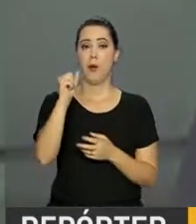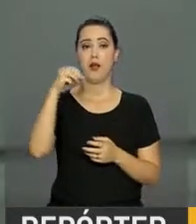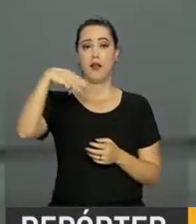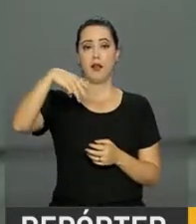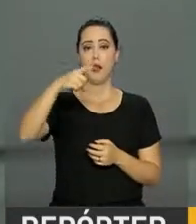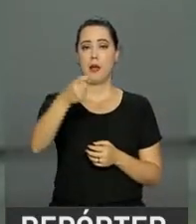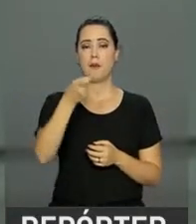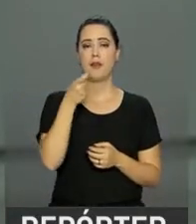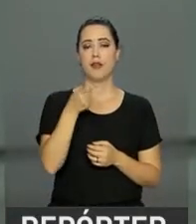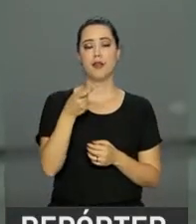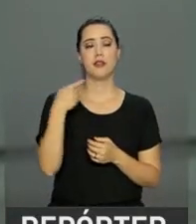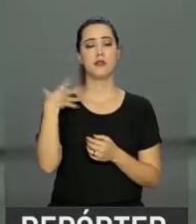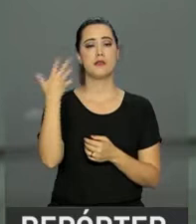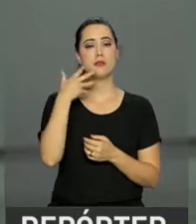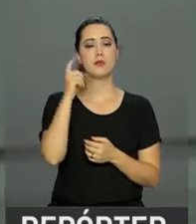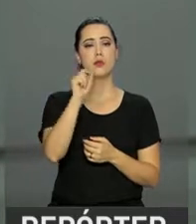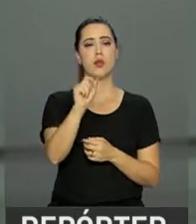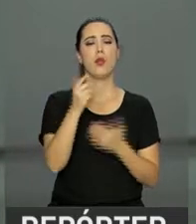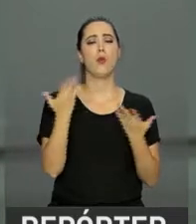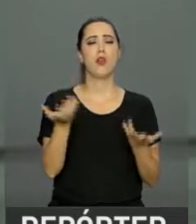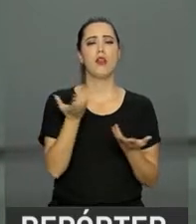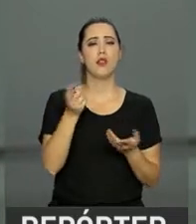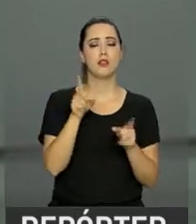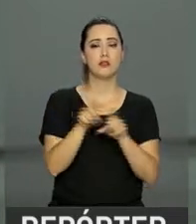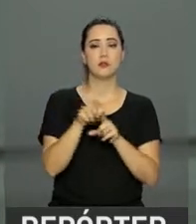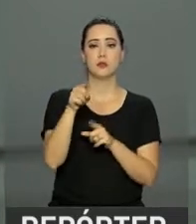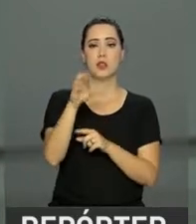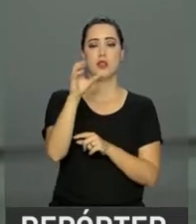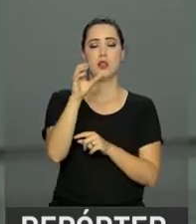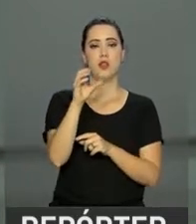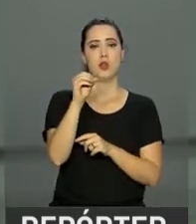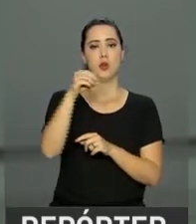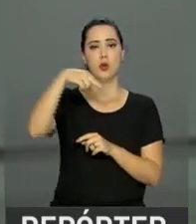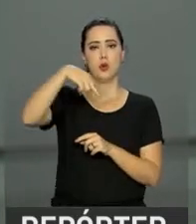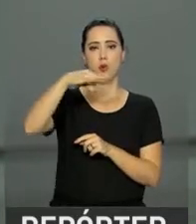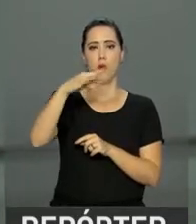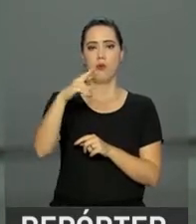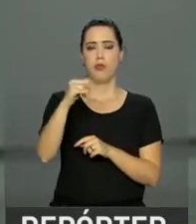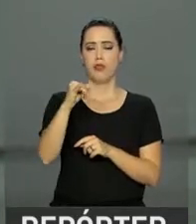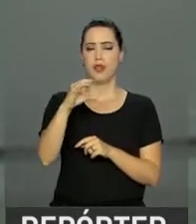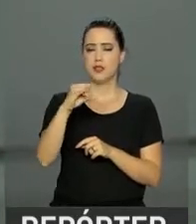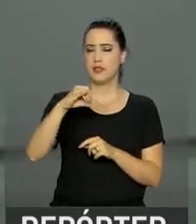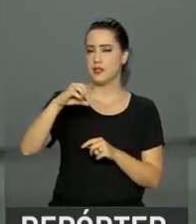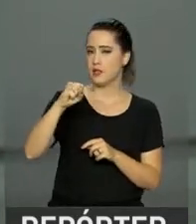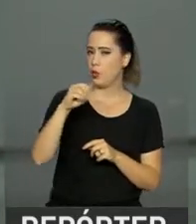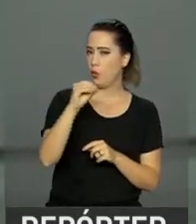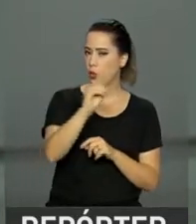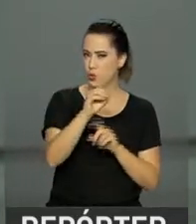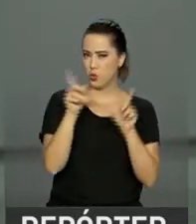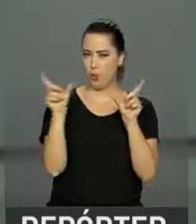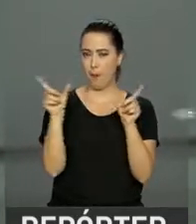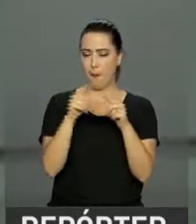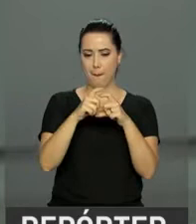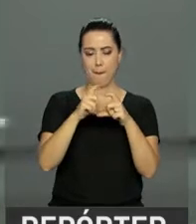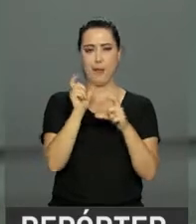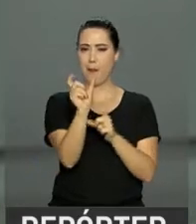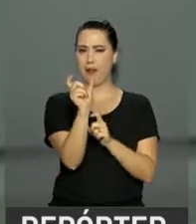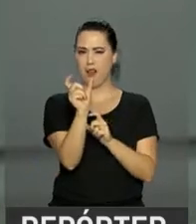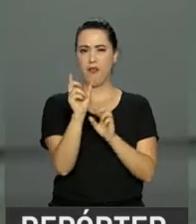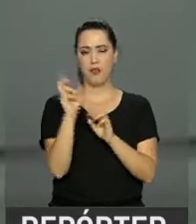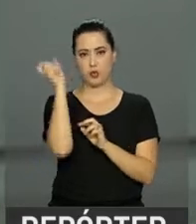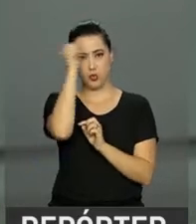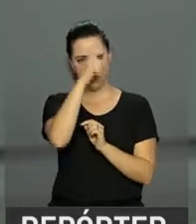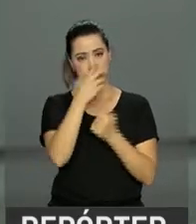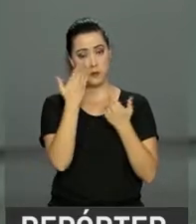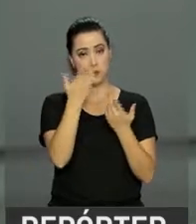significa este contencioso que você acabou de dizer em relação à organização mundial do comércio significa que se o